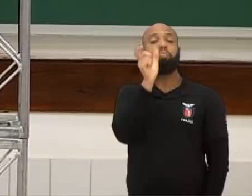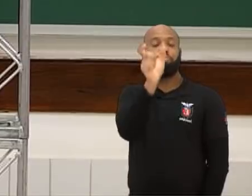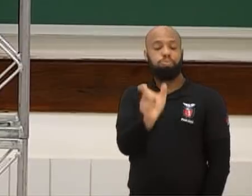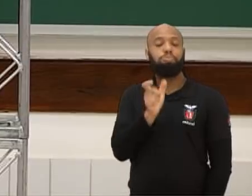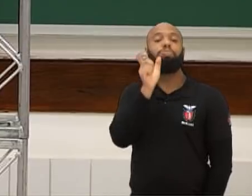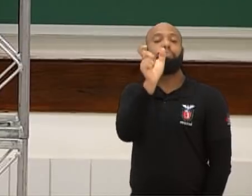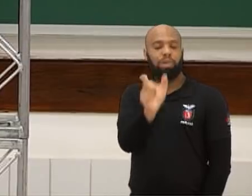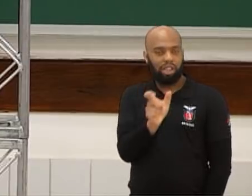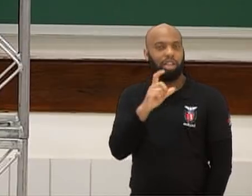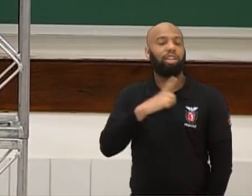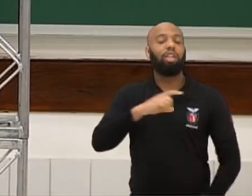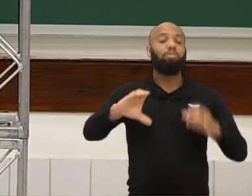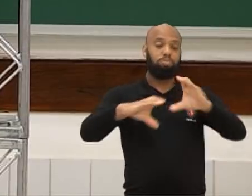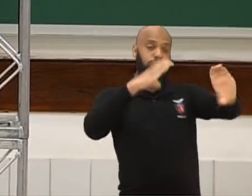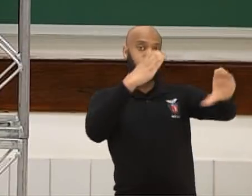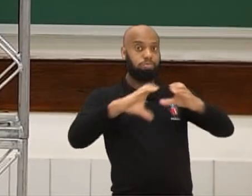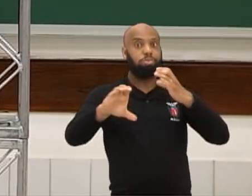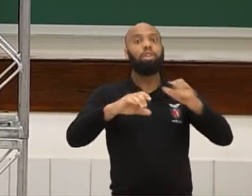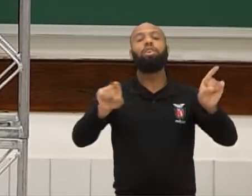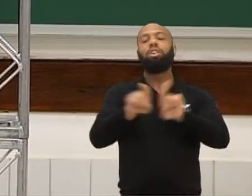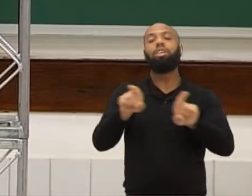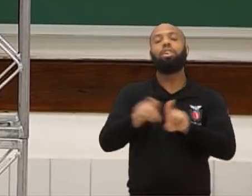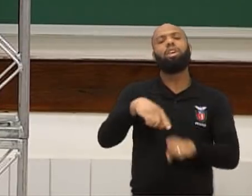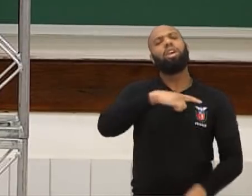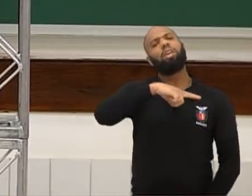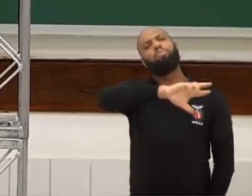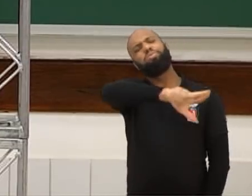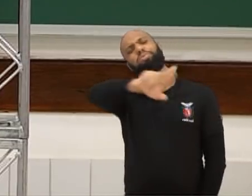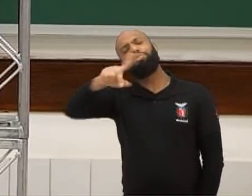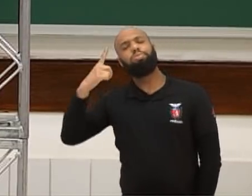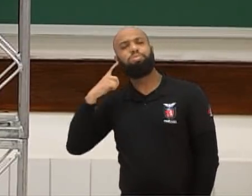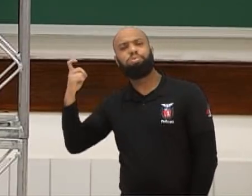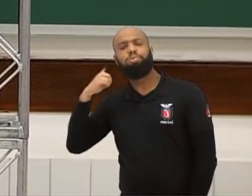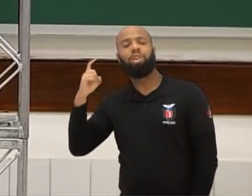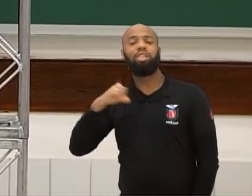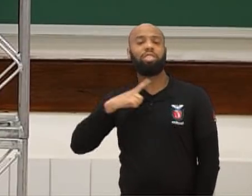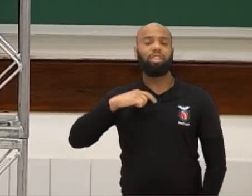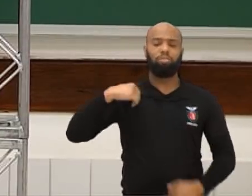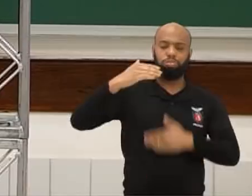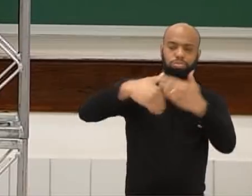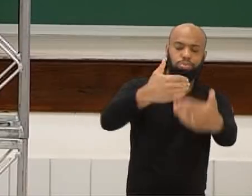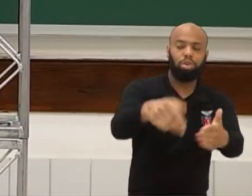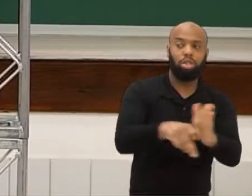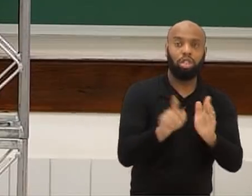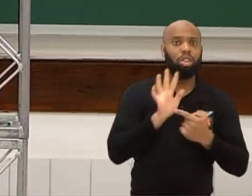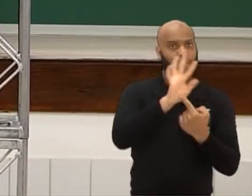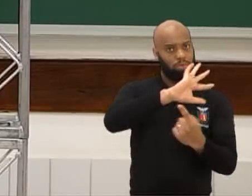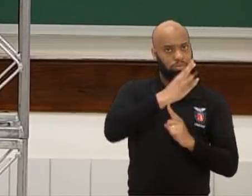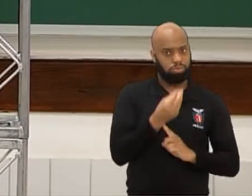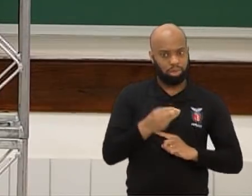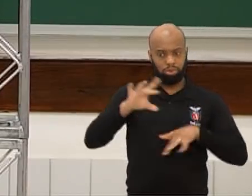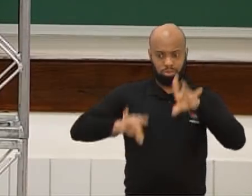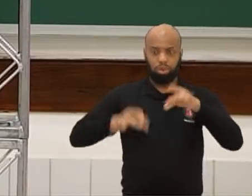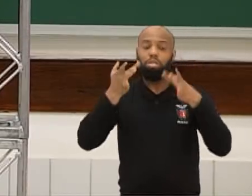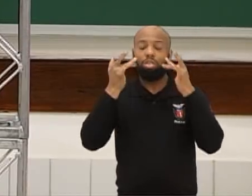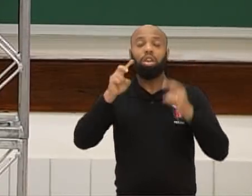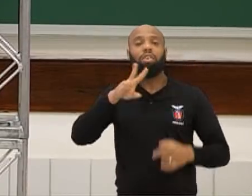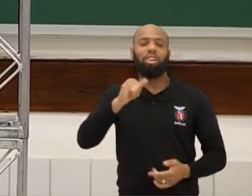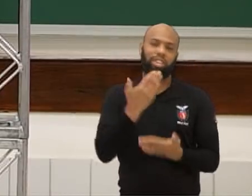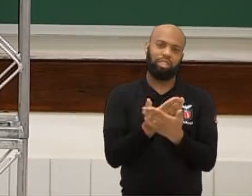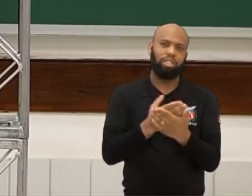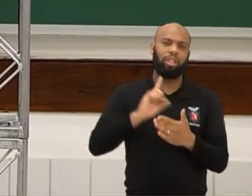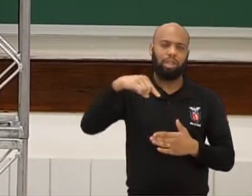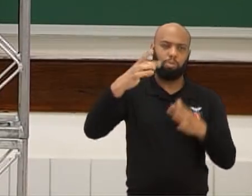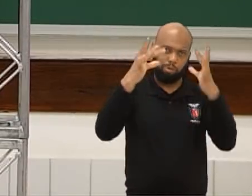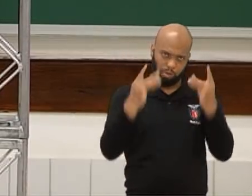faladas, palavras cantadas e diferentes outros sons que vão se manifestar no decorrer da cena, que nós vamos estudar de forma mais detalhada